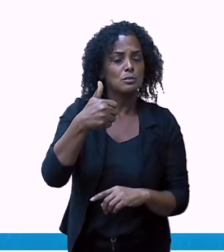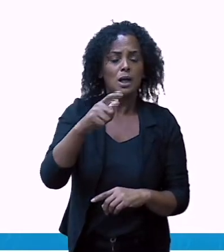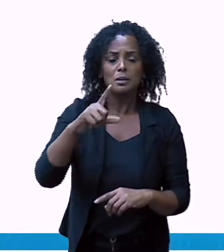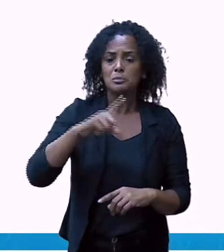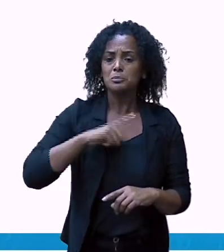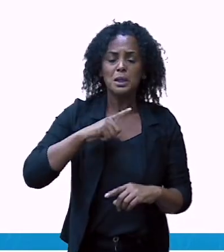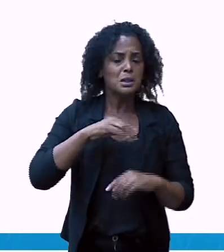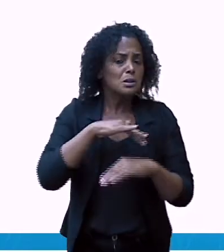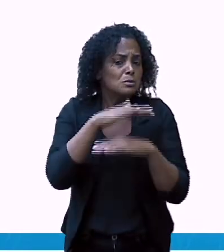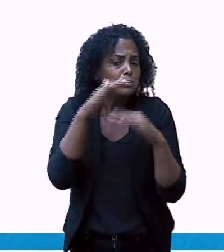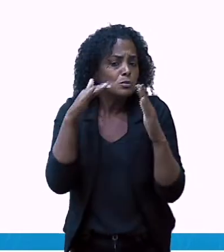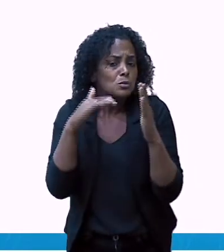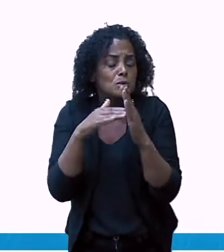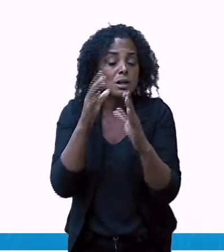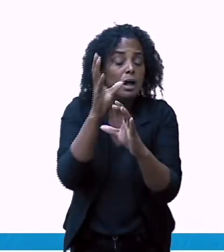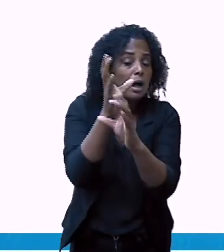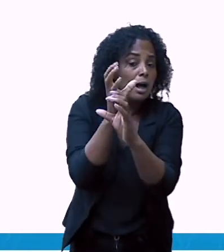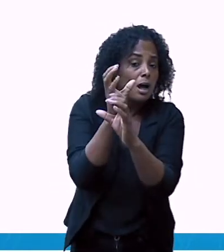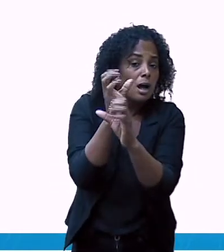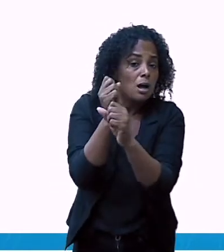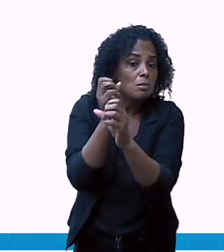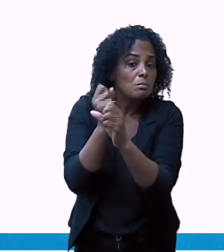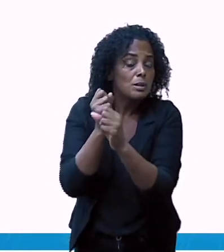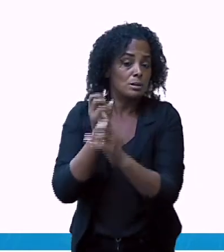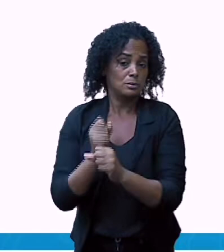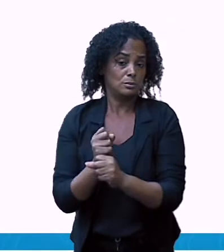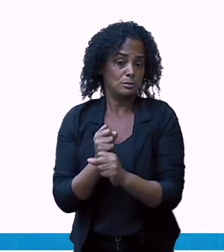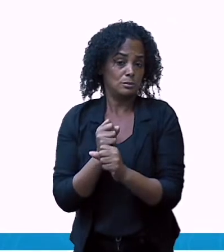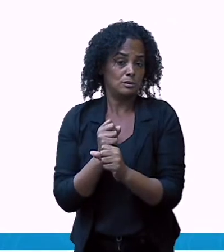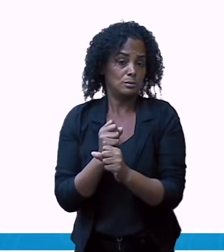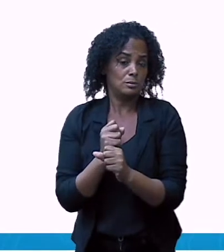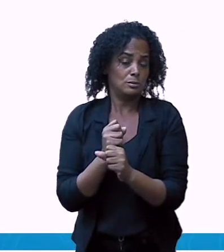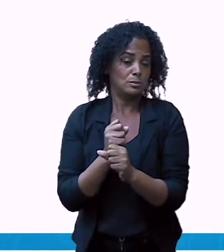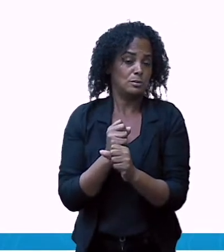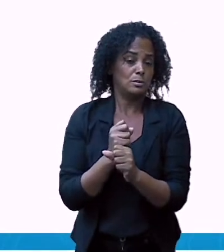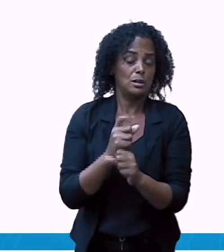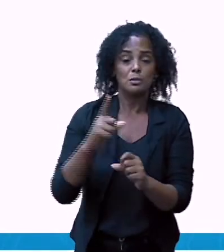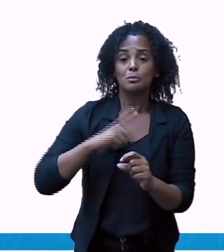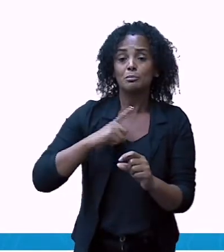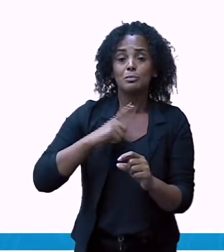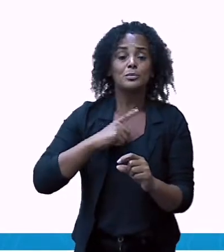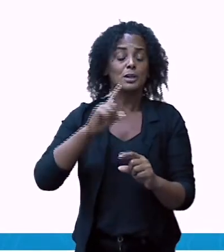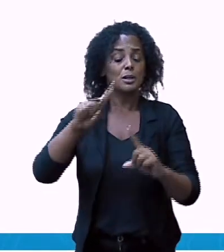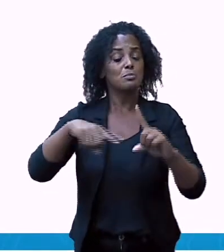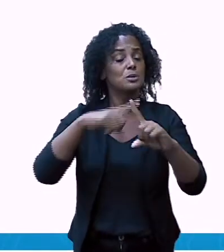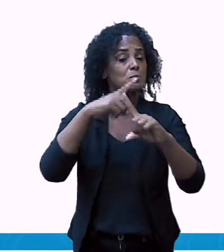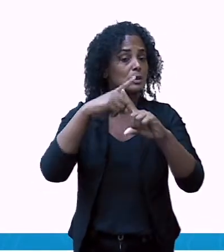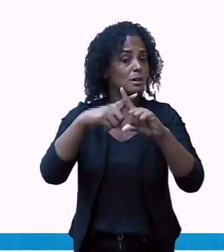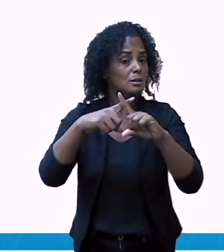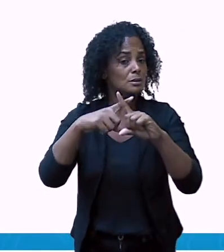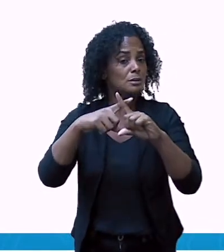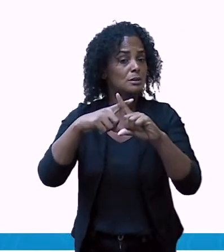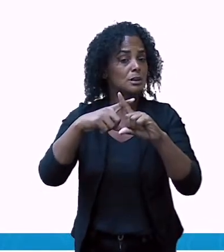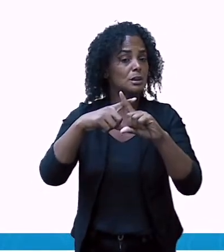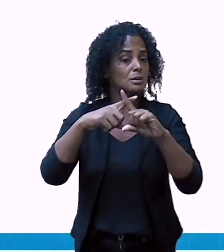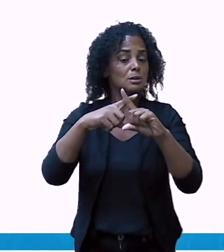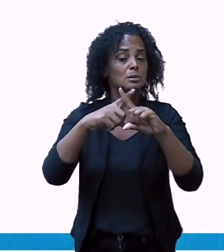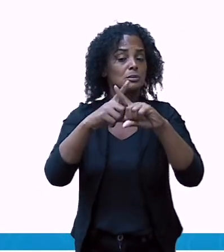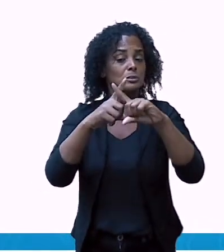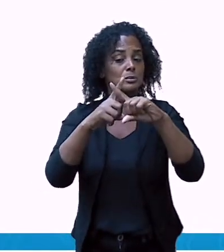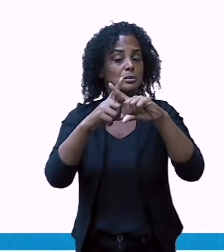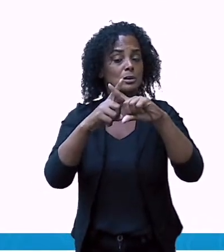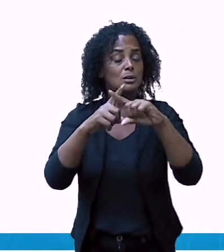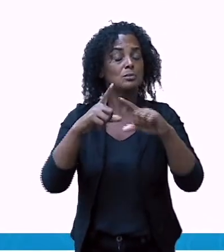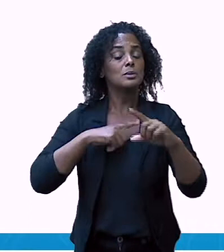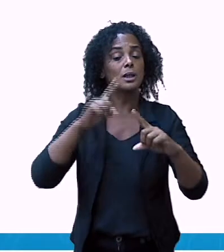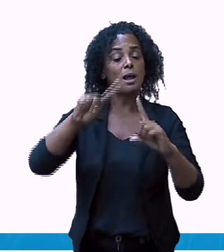as operações. Apareceu a multiplicação, apareceu a adição, apareceu a divisão